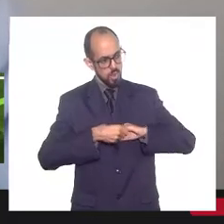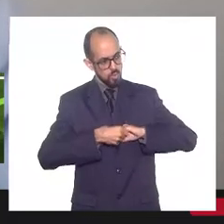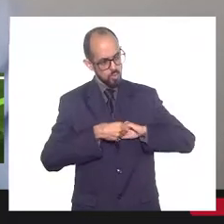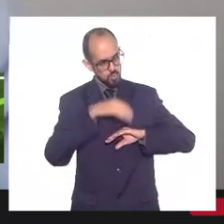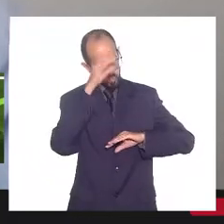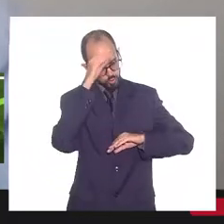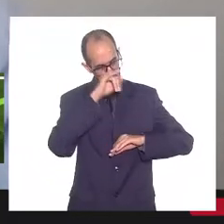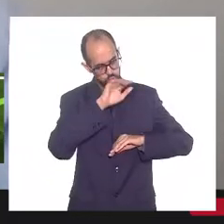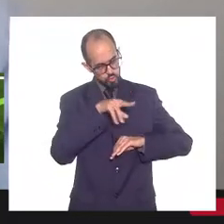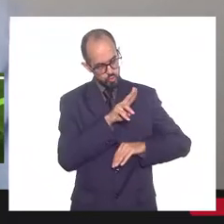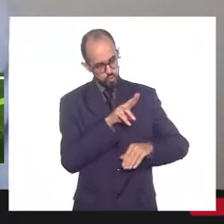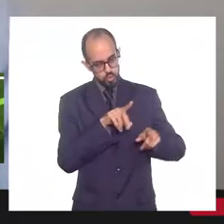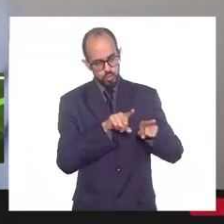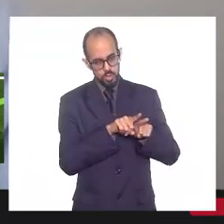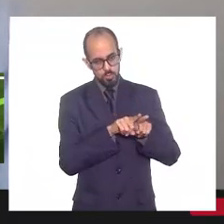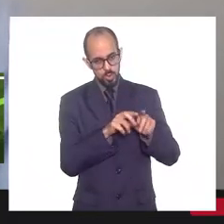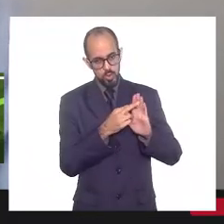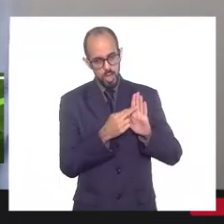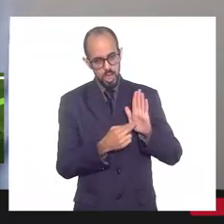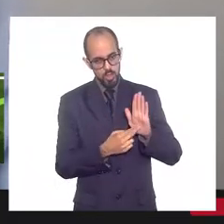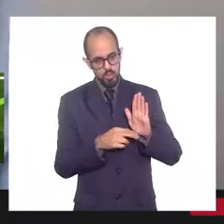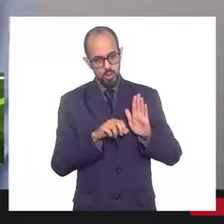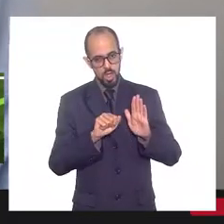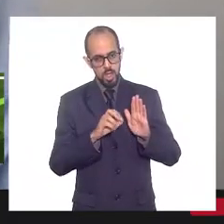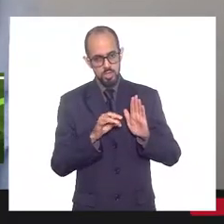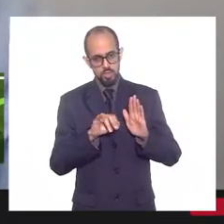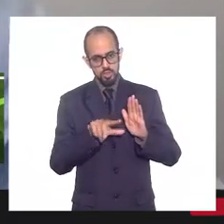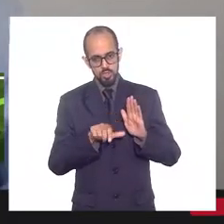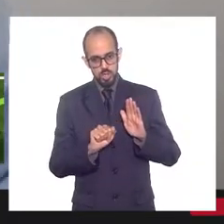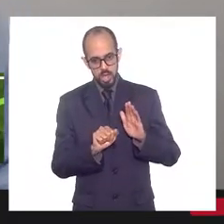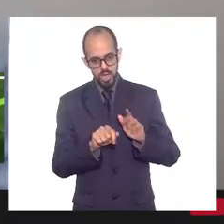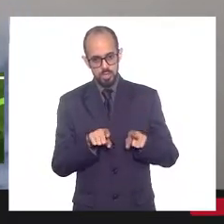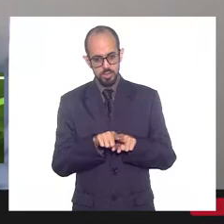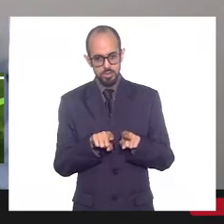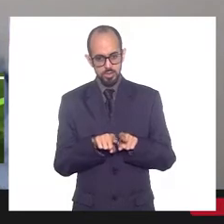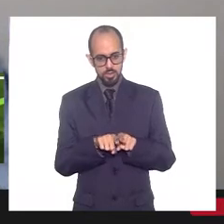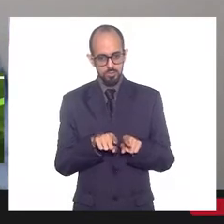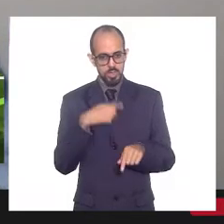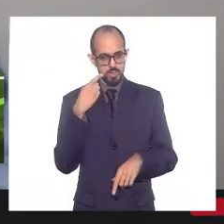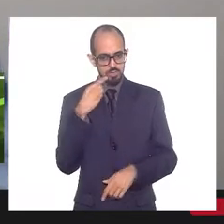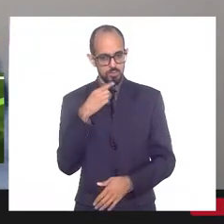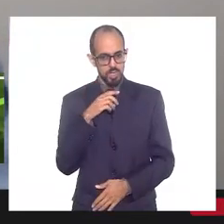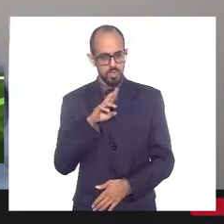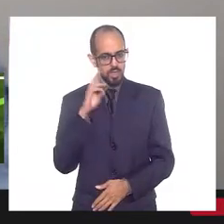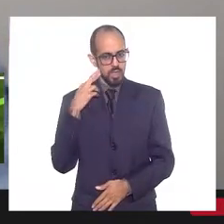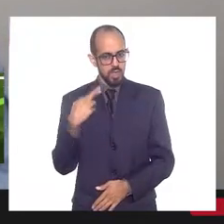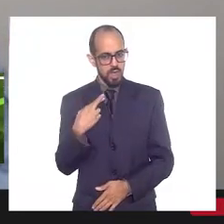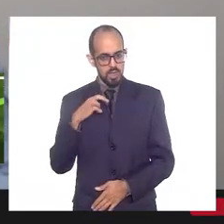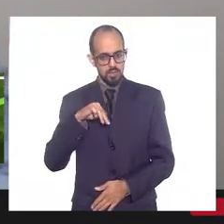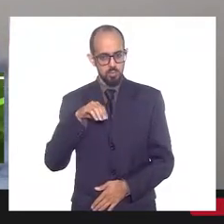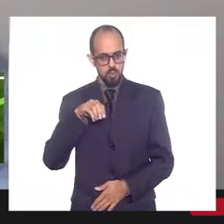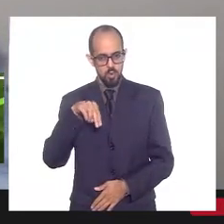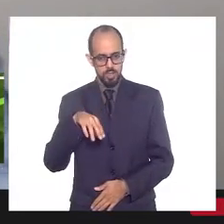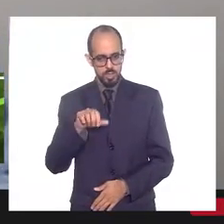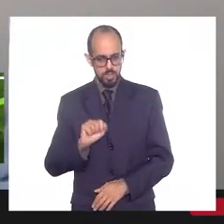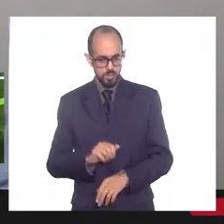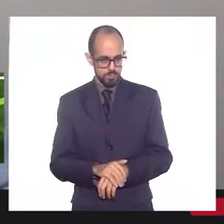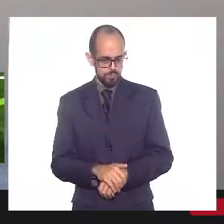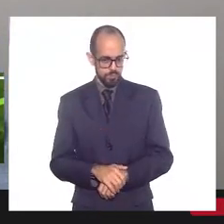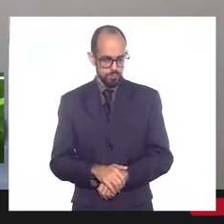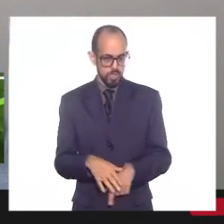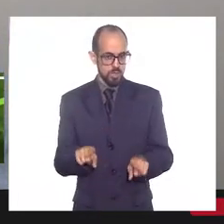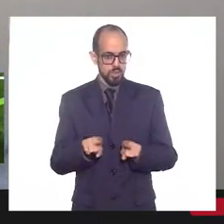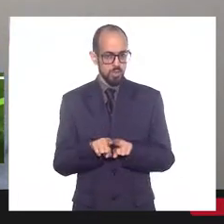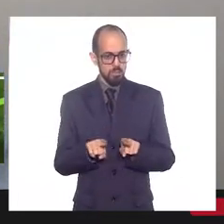relator profundo conhecedor da matéria Deputado Átila Nunes o gato captadas Renata Souza e muito aparecer de presente e é